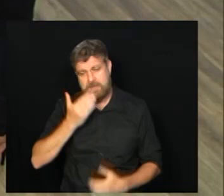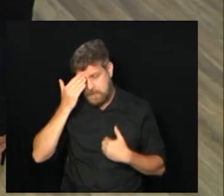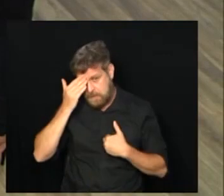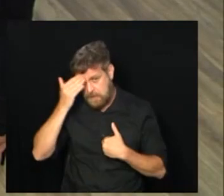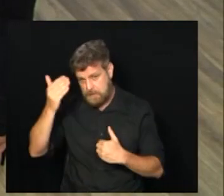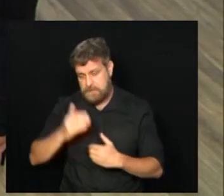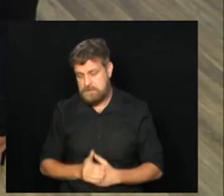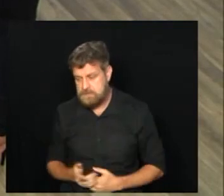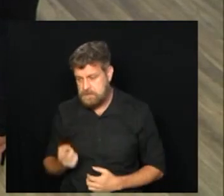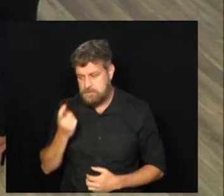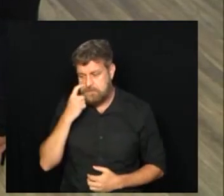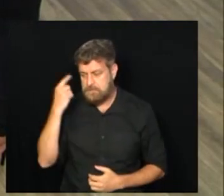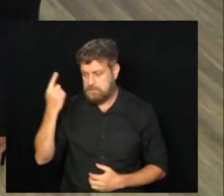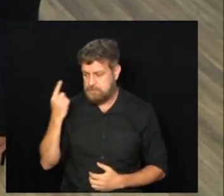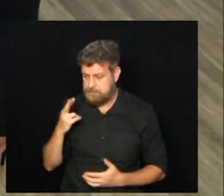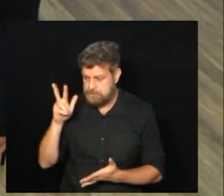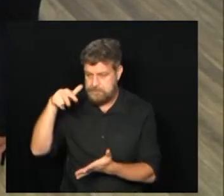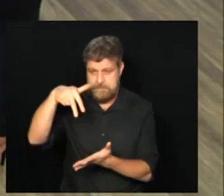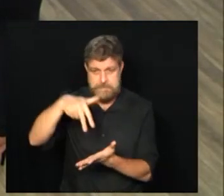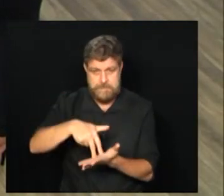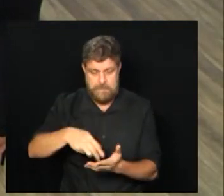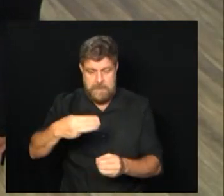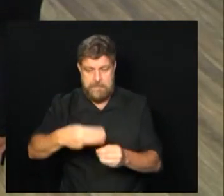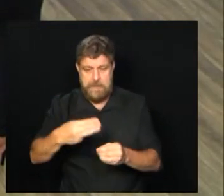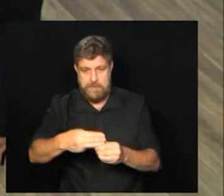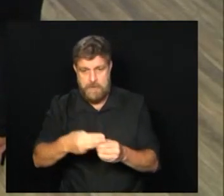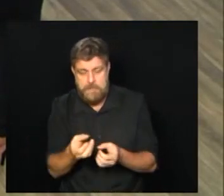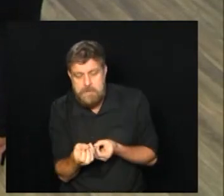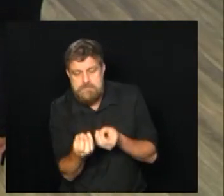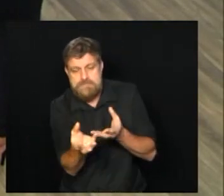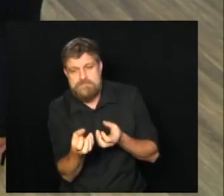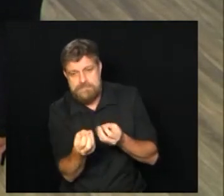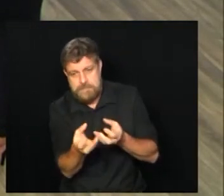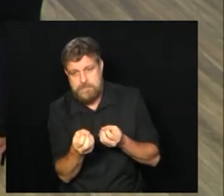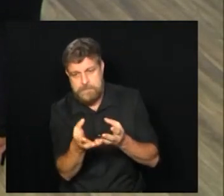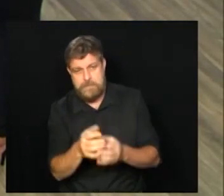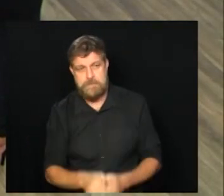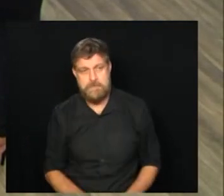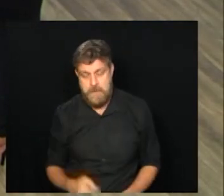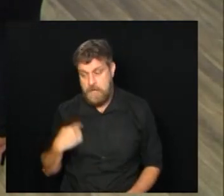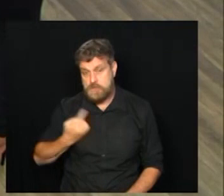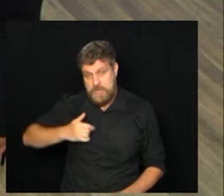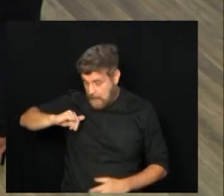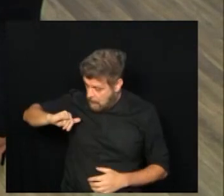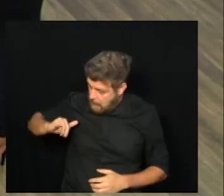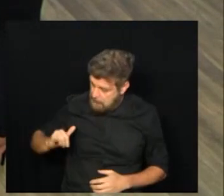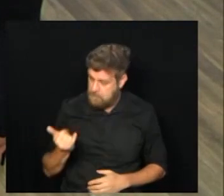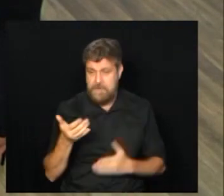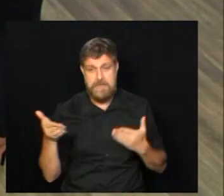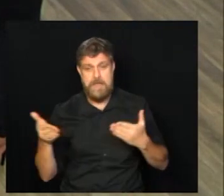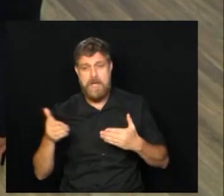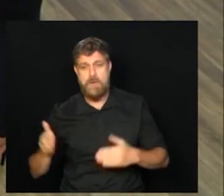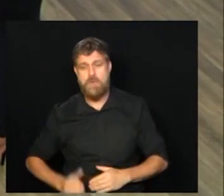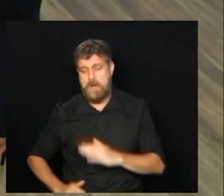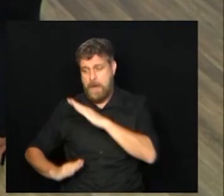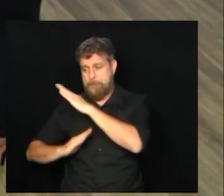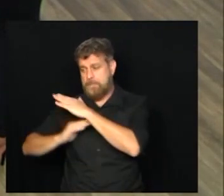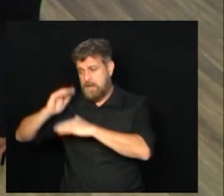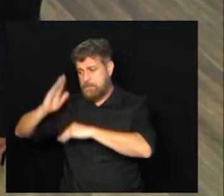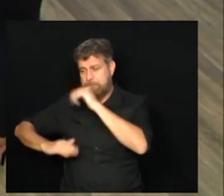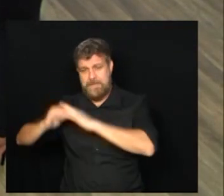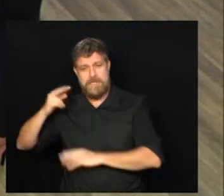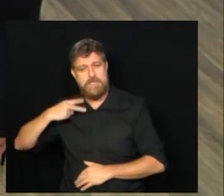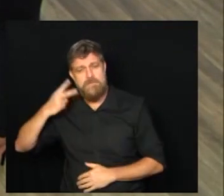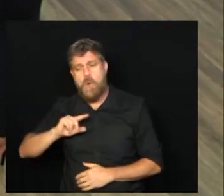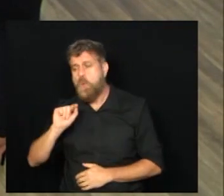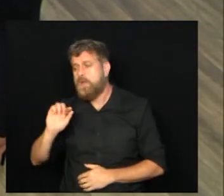sua presença aqui nos nossos estúdios com as notícias da metrópole de Campinas. A gente já passa para as notícias do Legislativo,